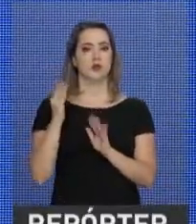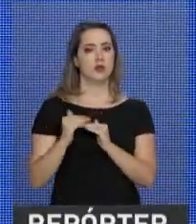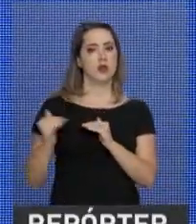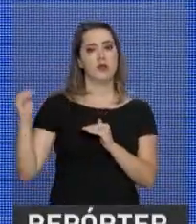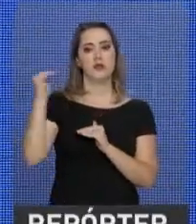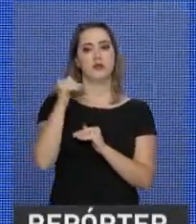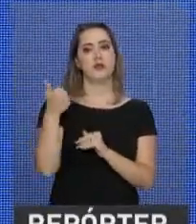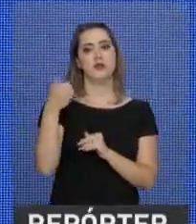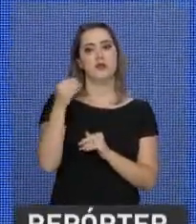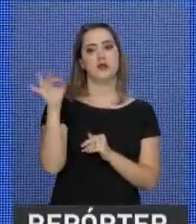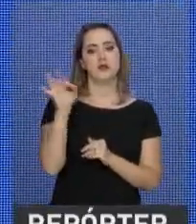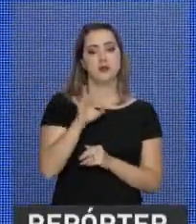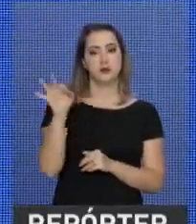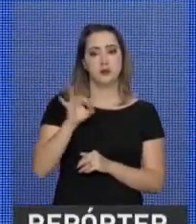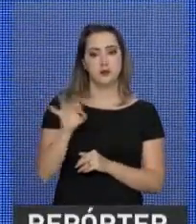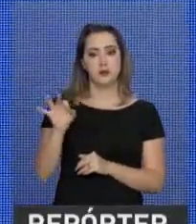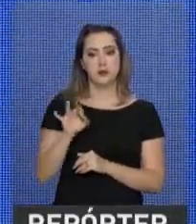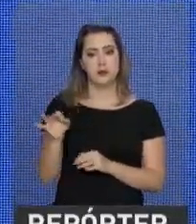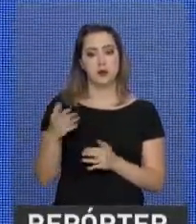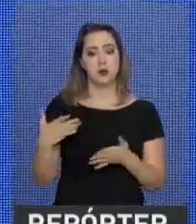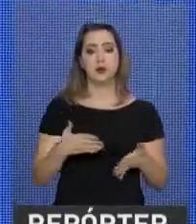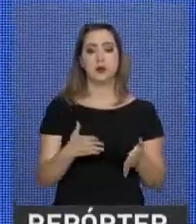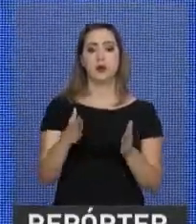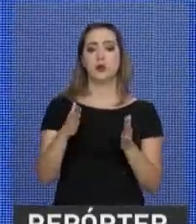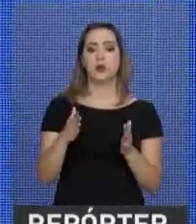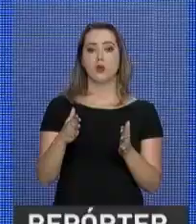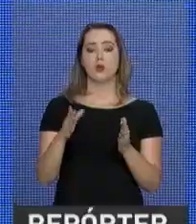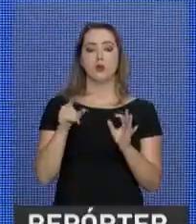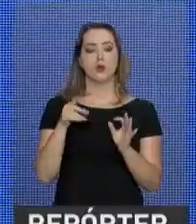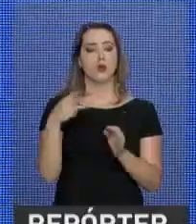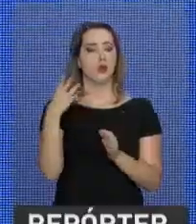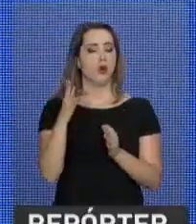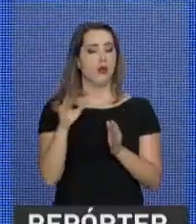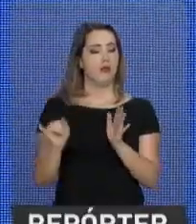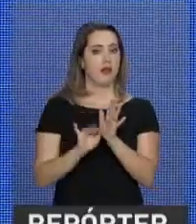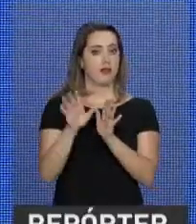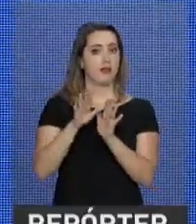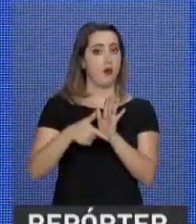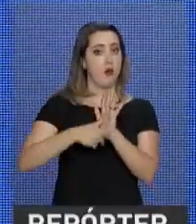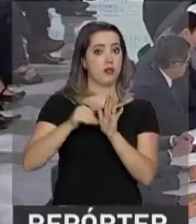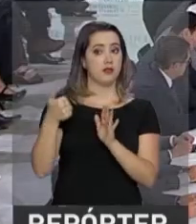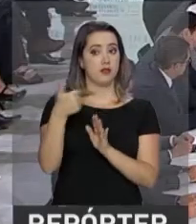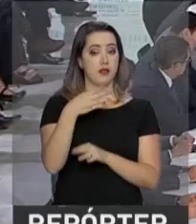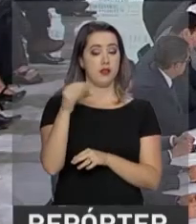acima dos 10% e colocá-la perto dos 3%.